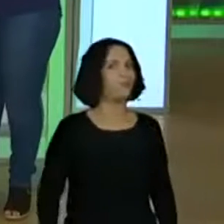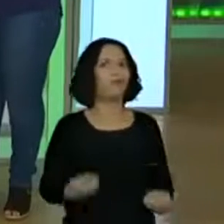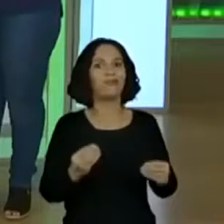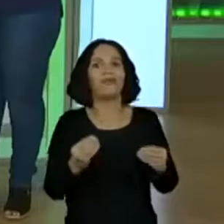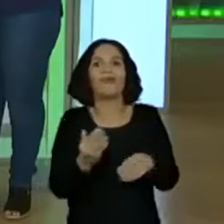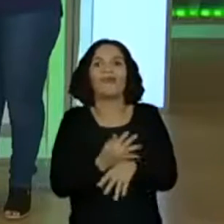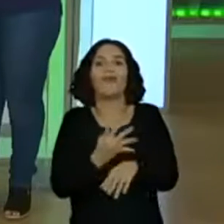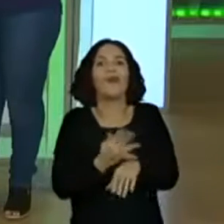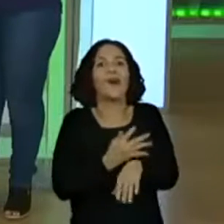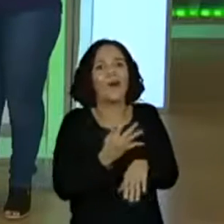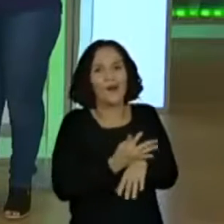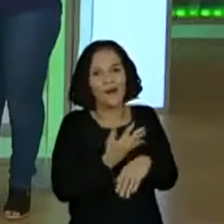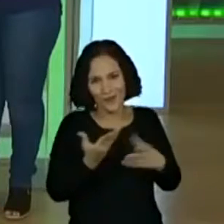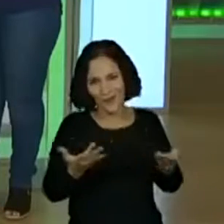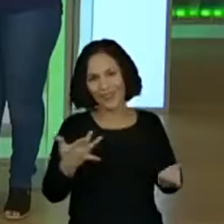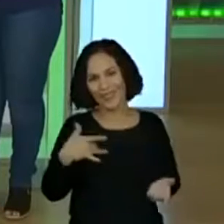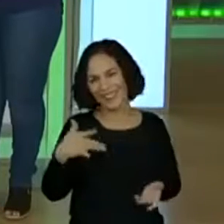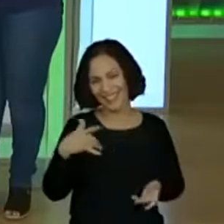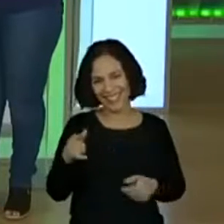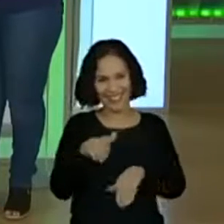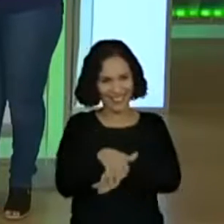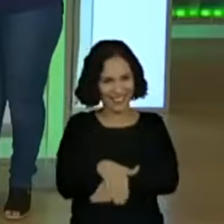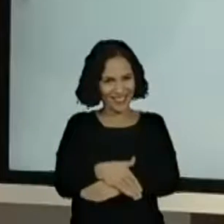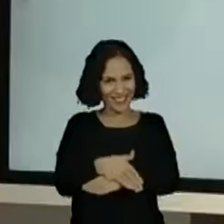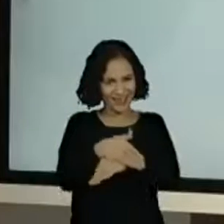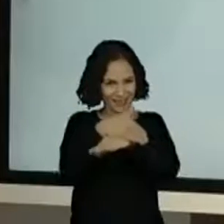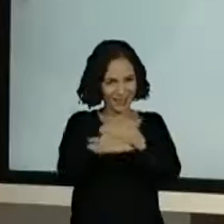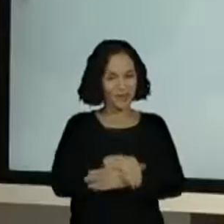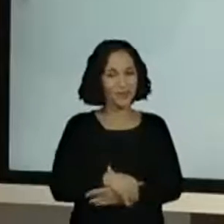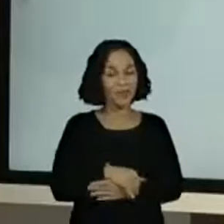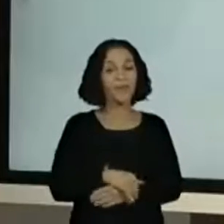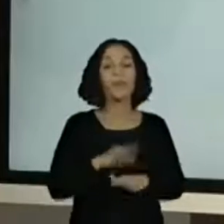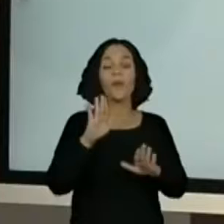bons adjetivos para nossa Joaninha. E aí,